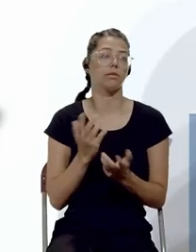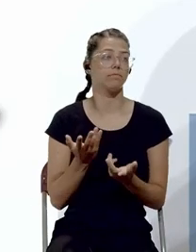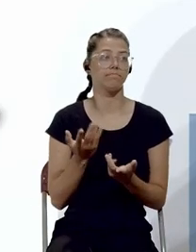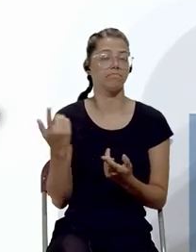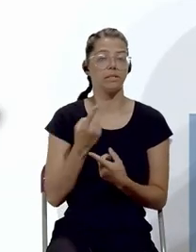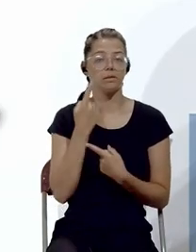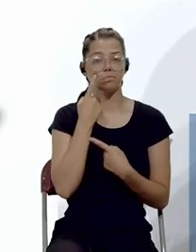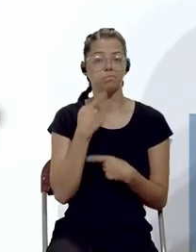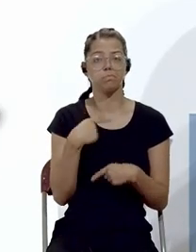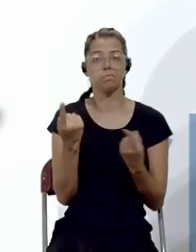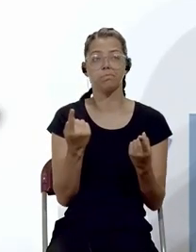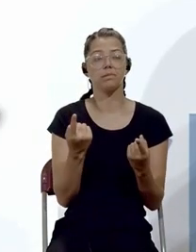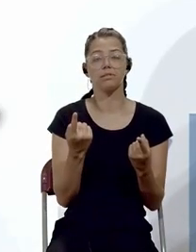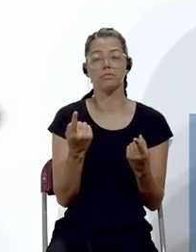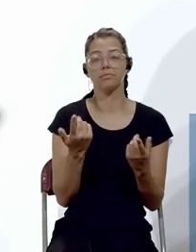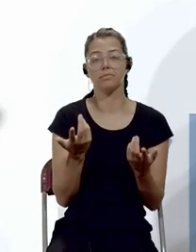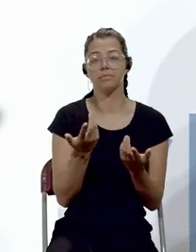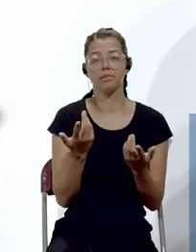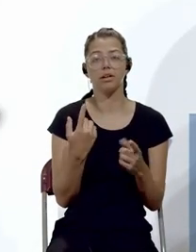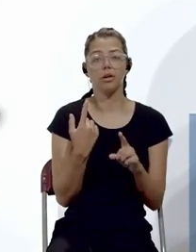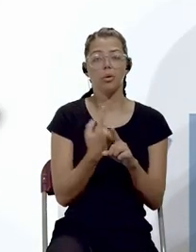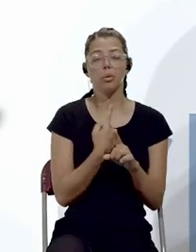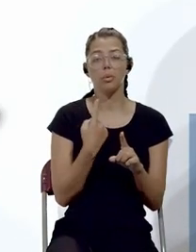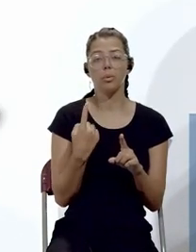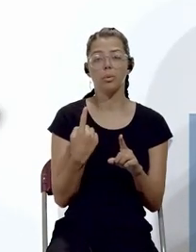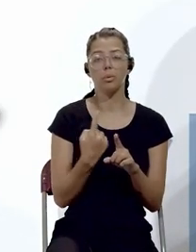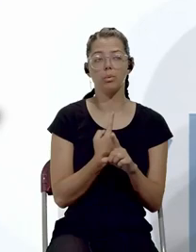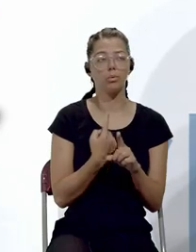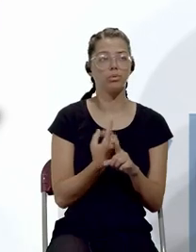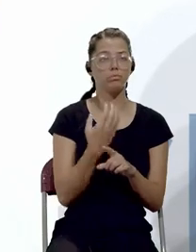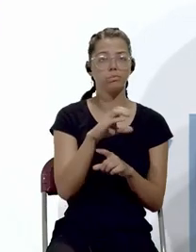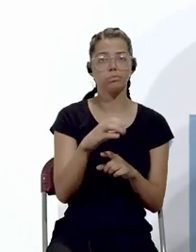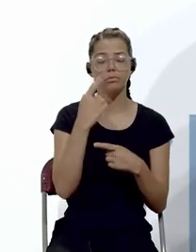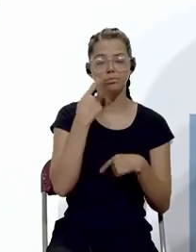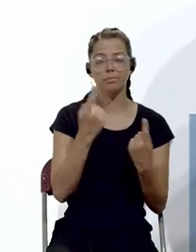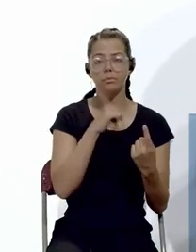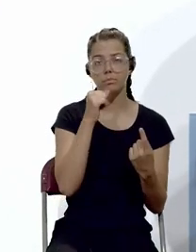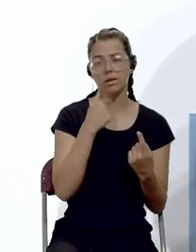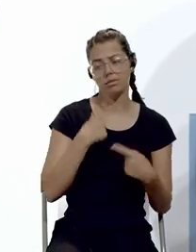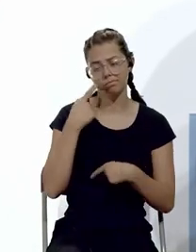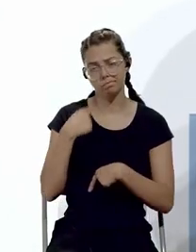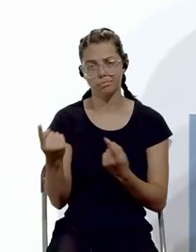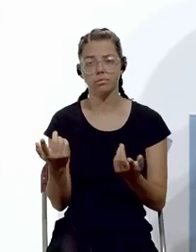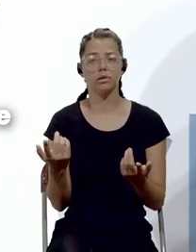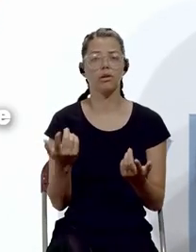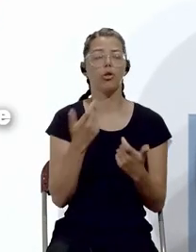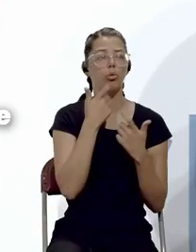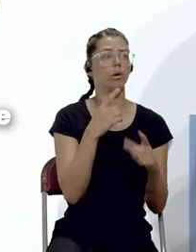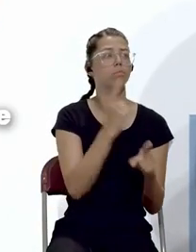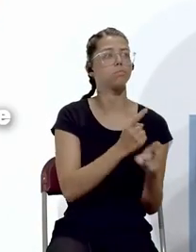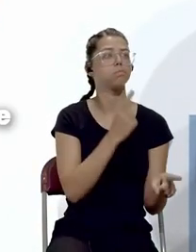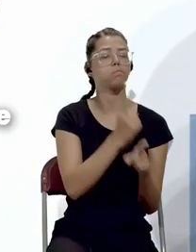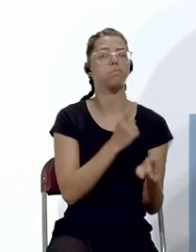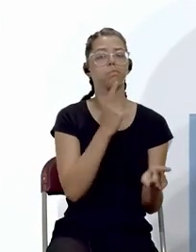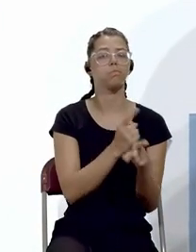aquilo que não saiu já em vários sítios, não é? Ou seja, se estivermos sempre todos a falar do mesmo e sempre a